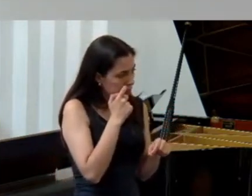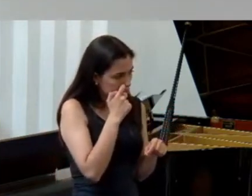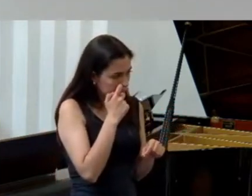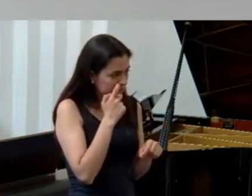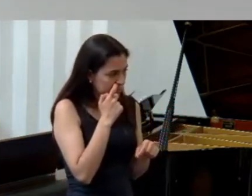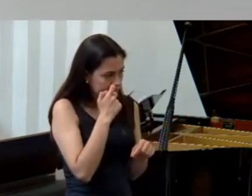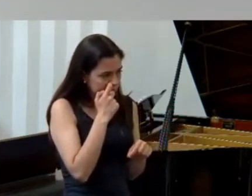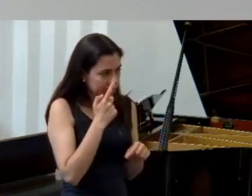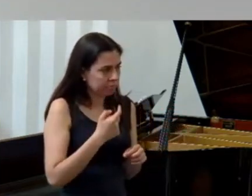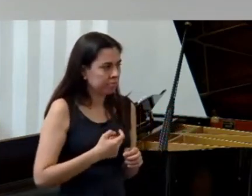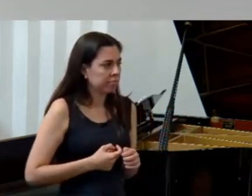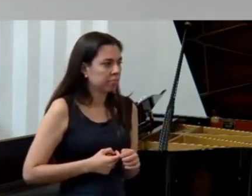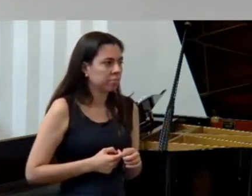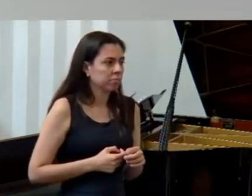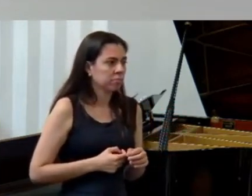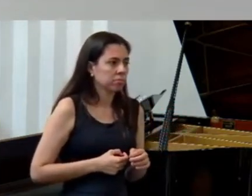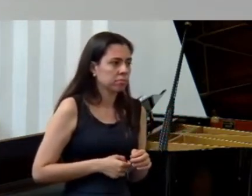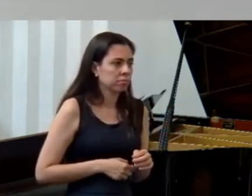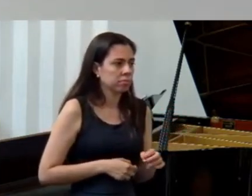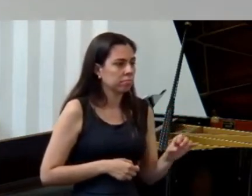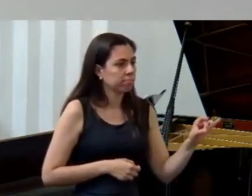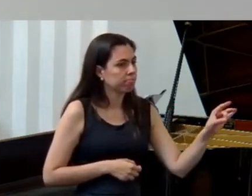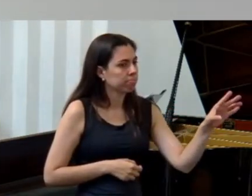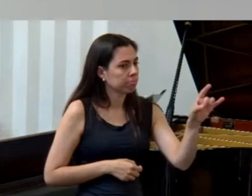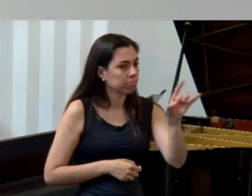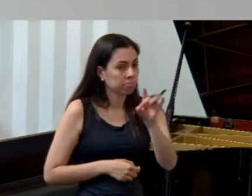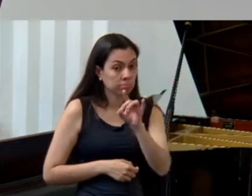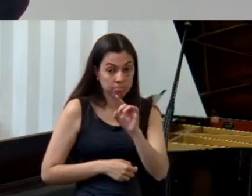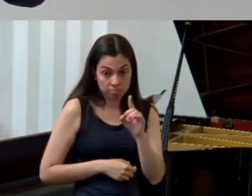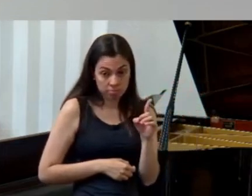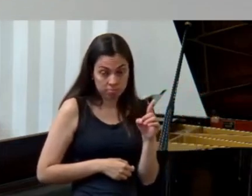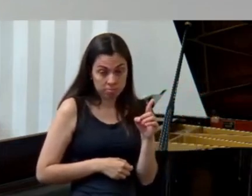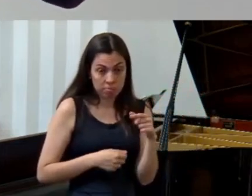Essa é uma pergunta que você e eu temos que responder.